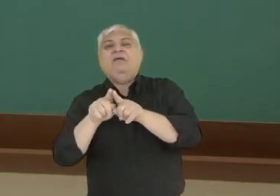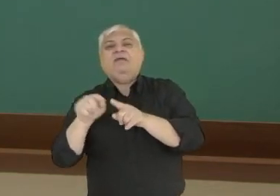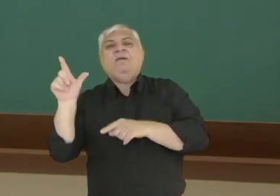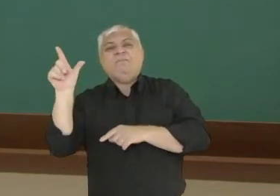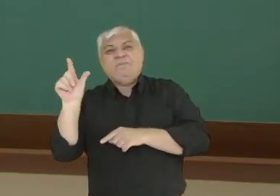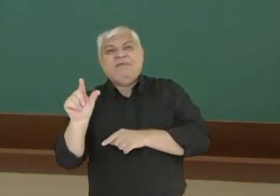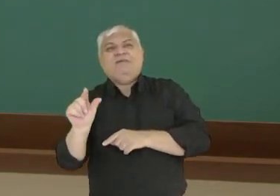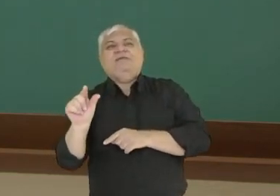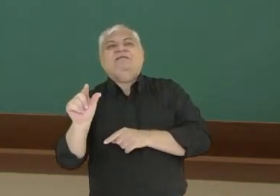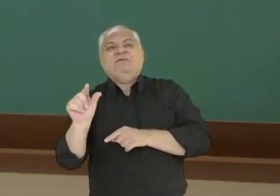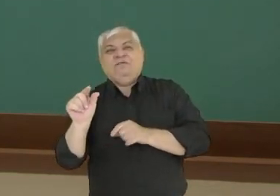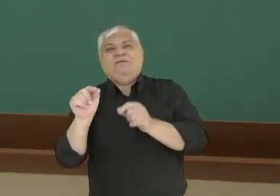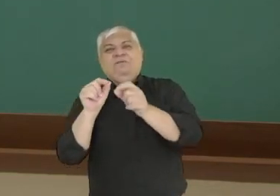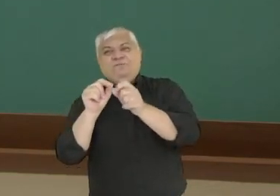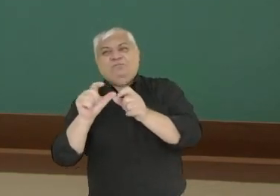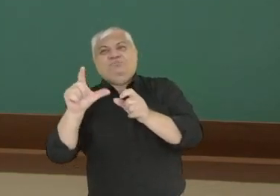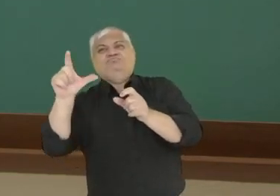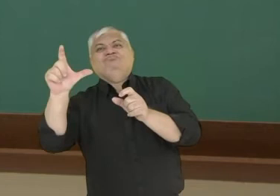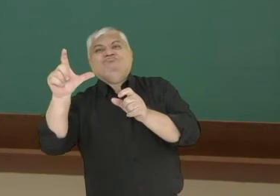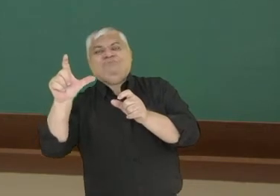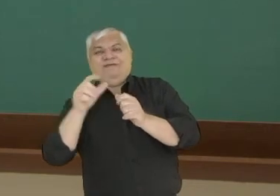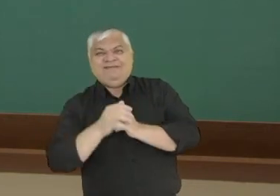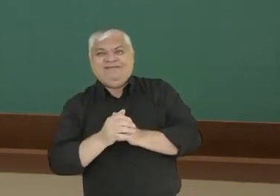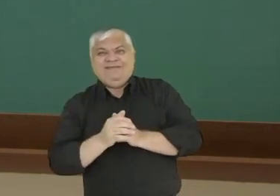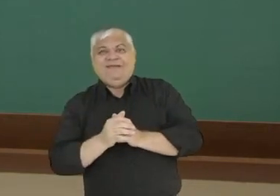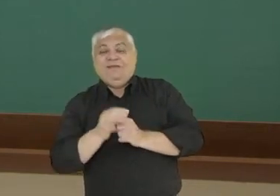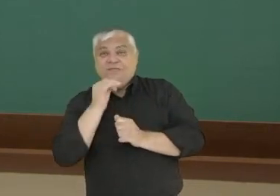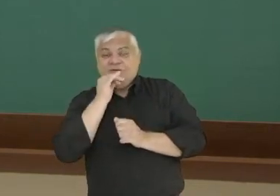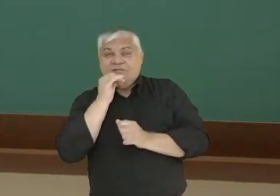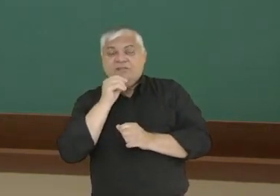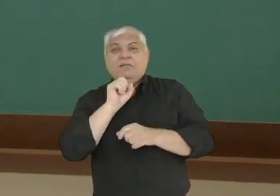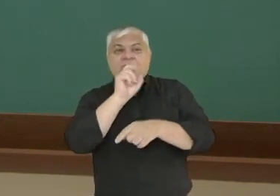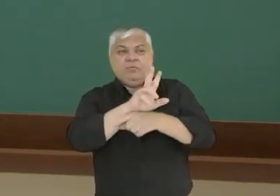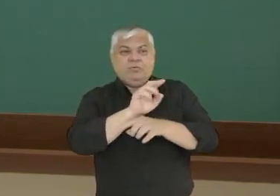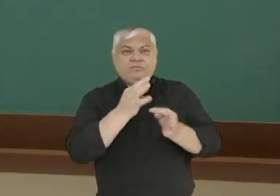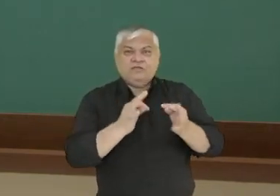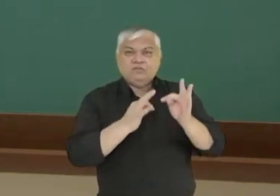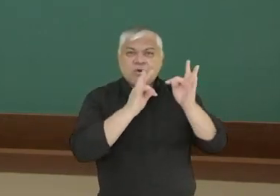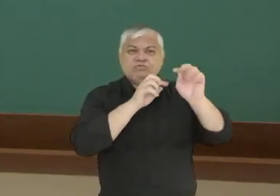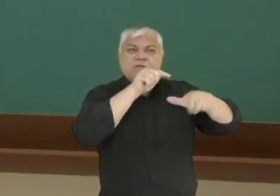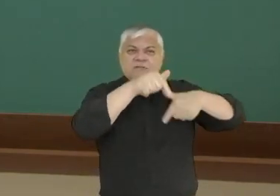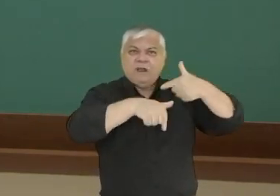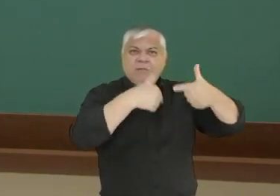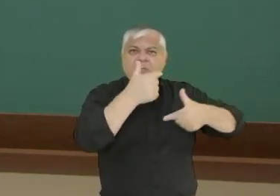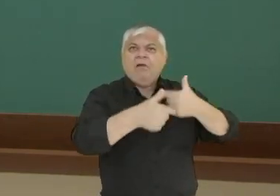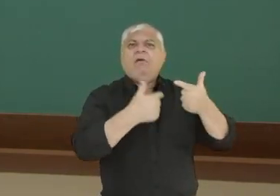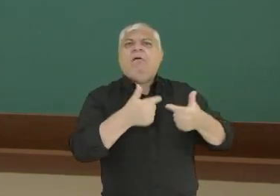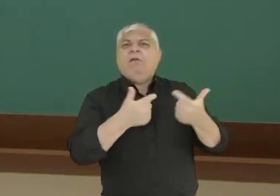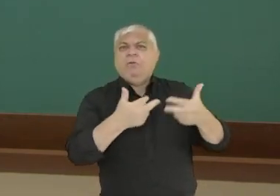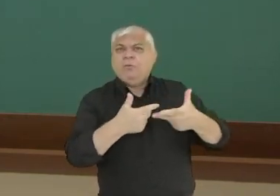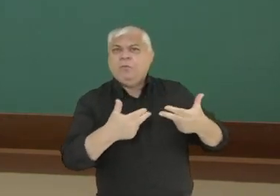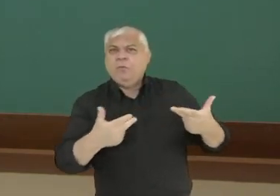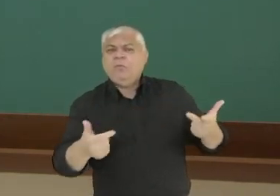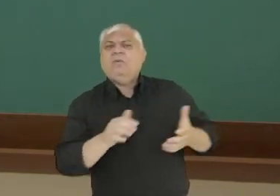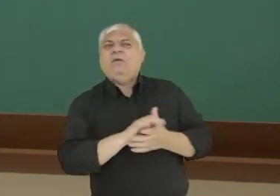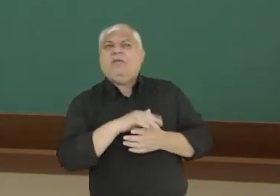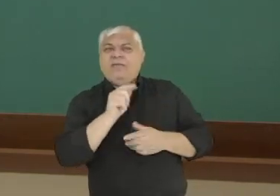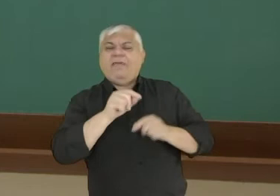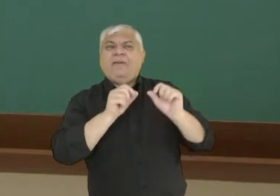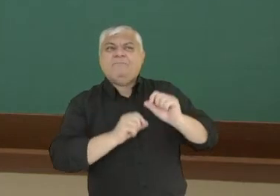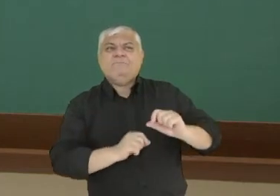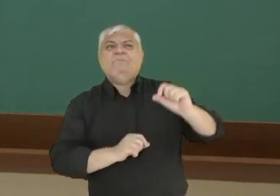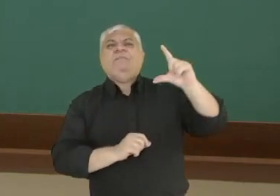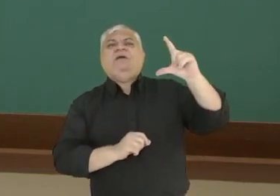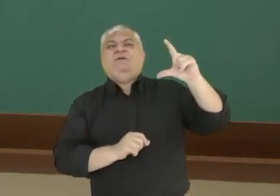agropecuária é maior ou seja o emprego de tecnologia para o desenvolvimento dessa atividade é